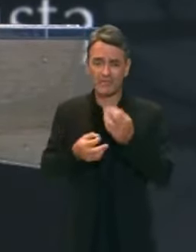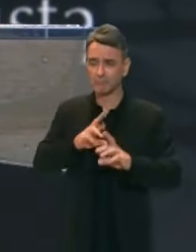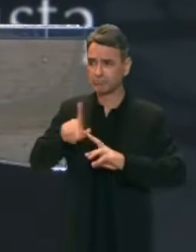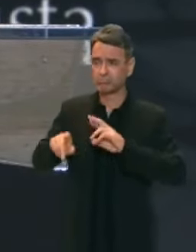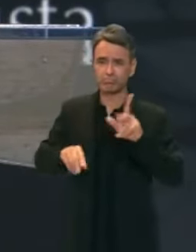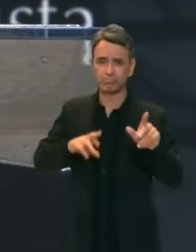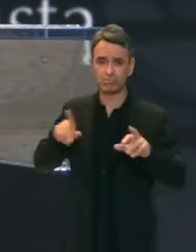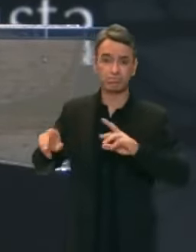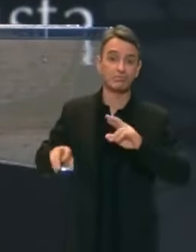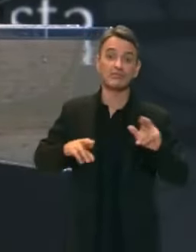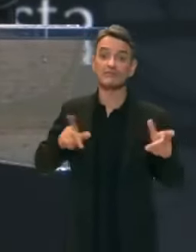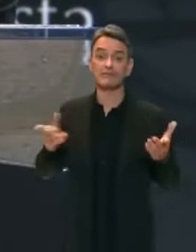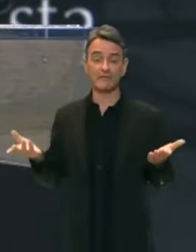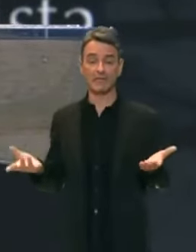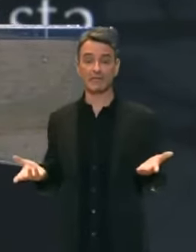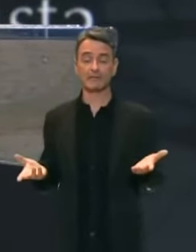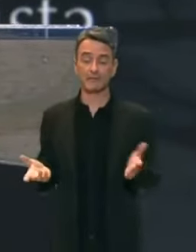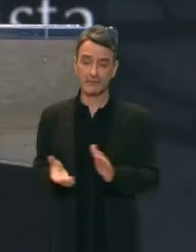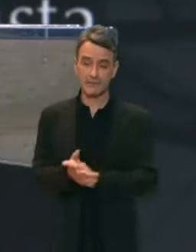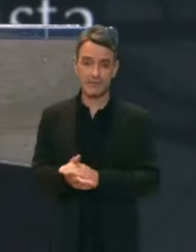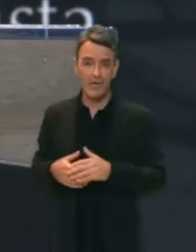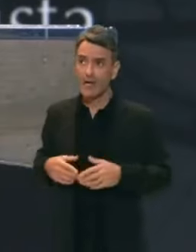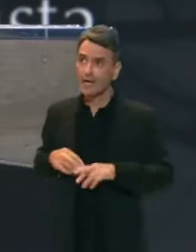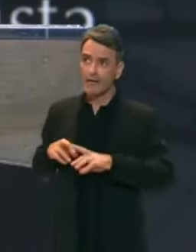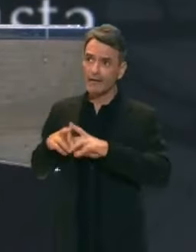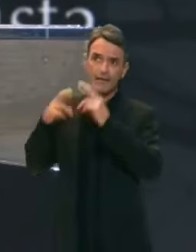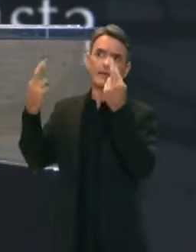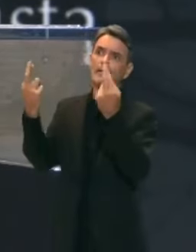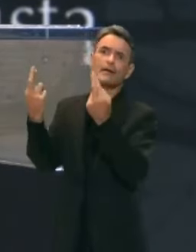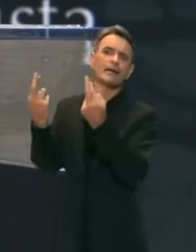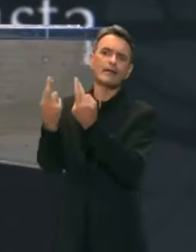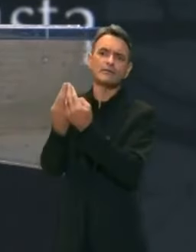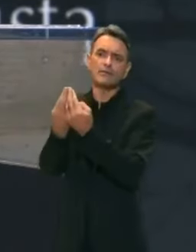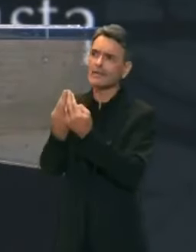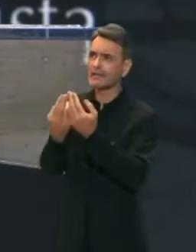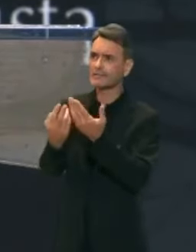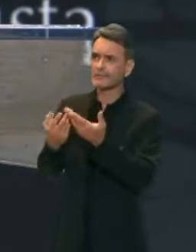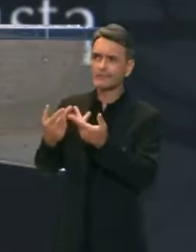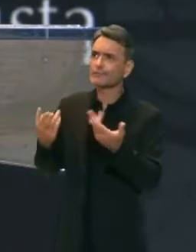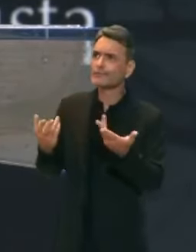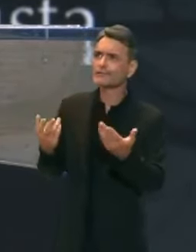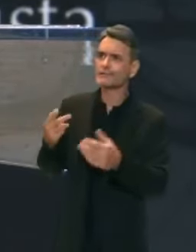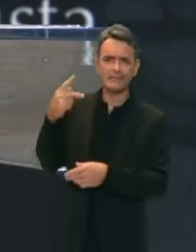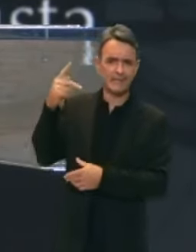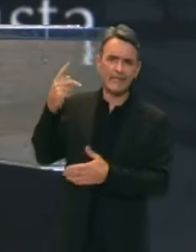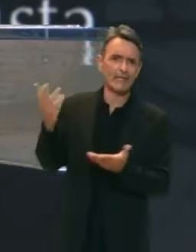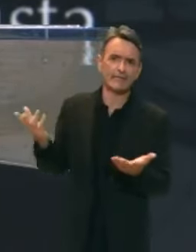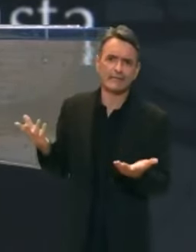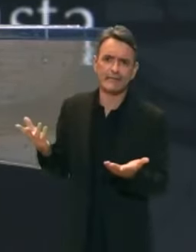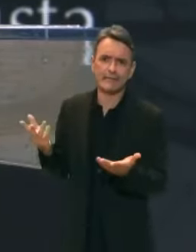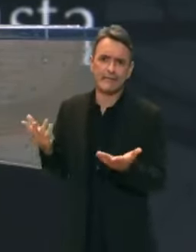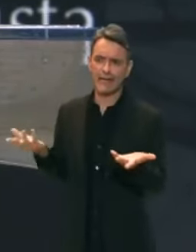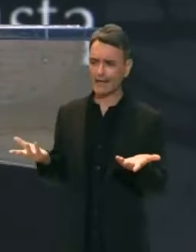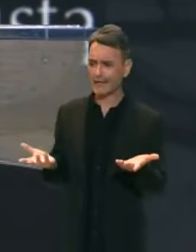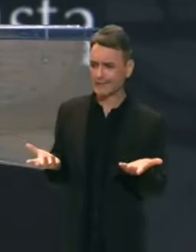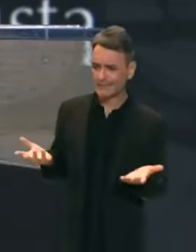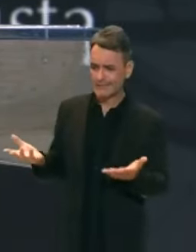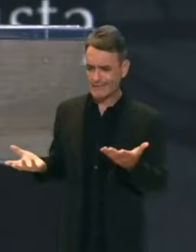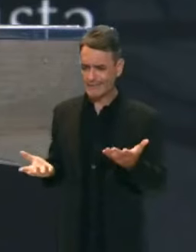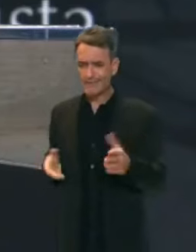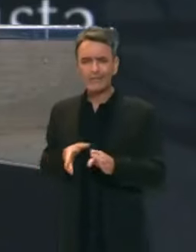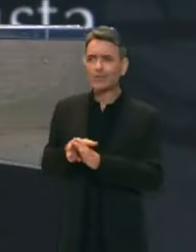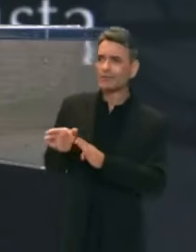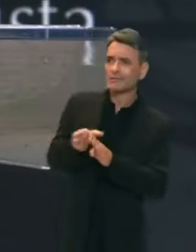de Deus, as coisas relacionadas ao reino de Deus, e cria um registro fantástico de conselhos